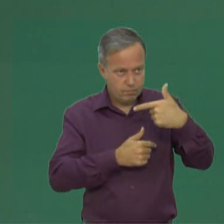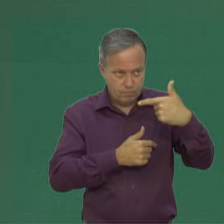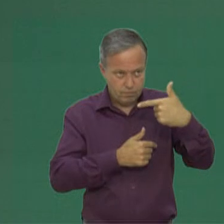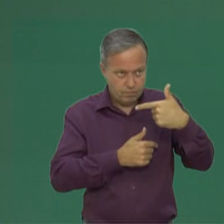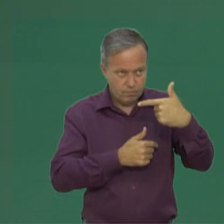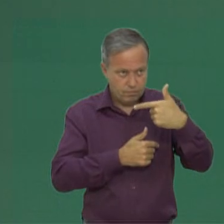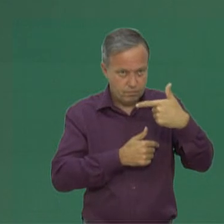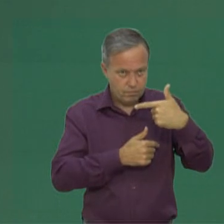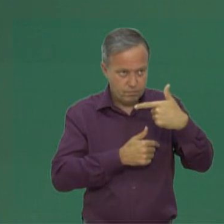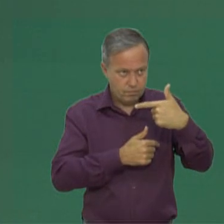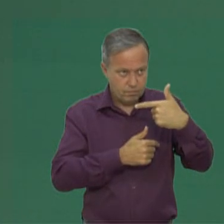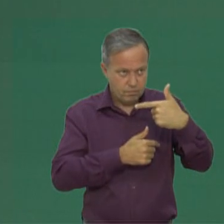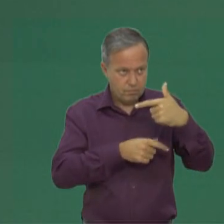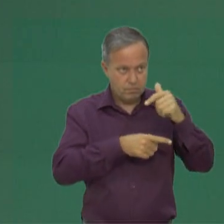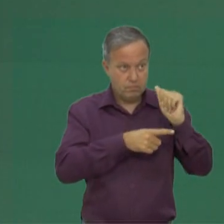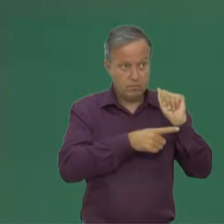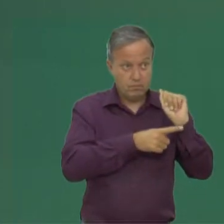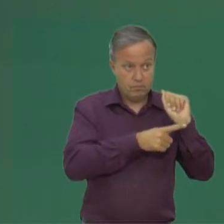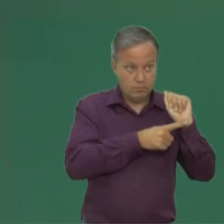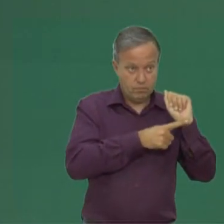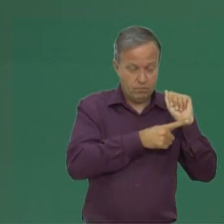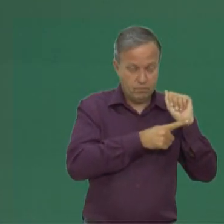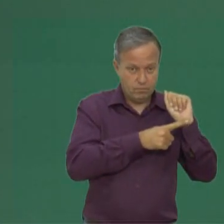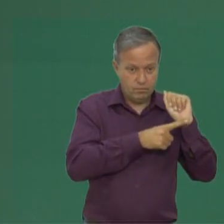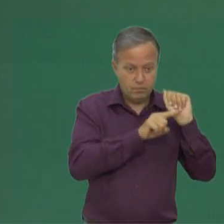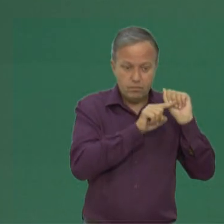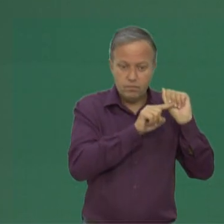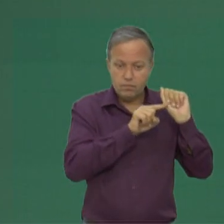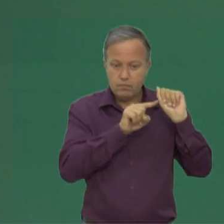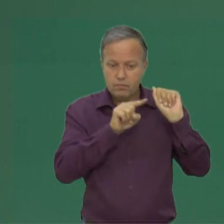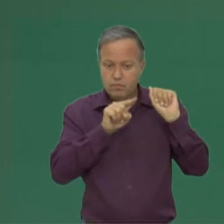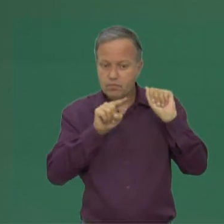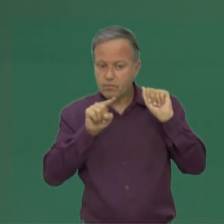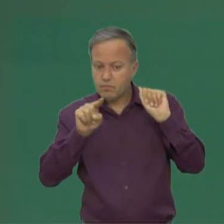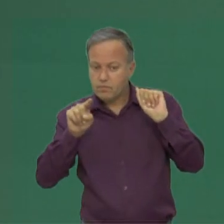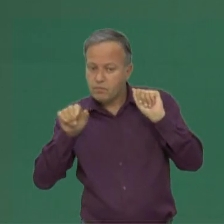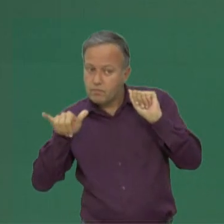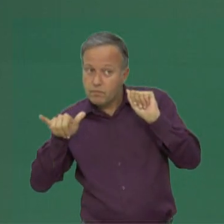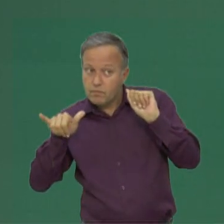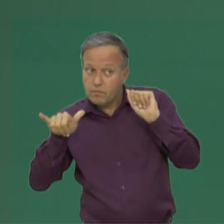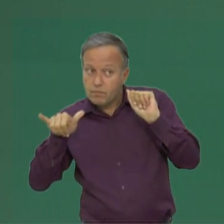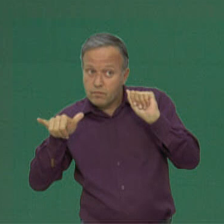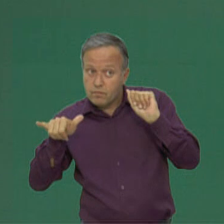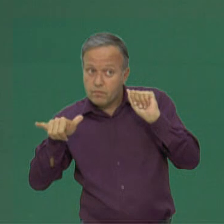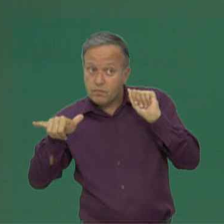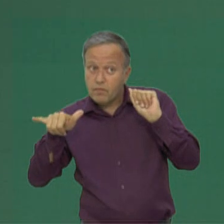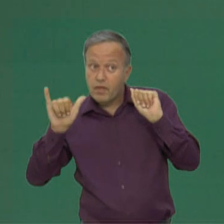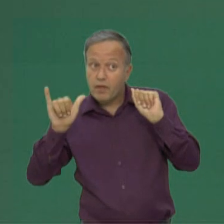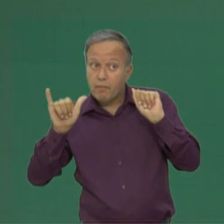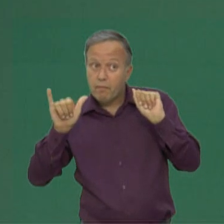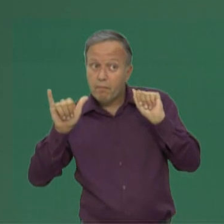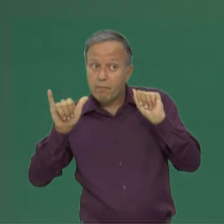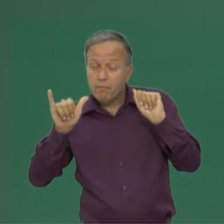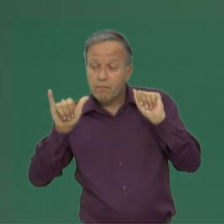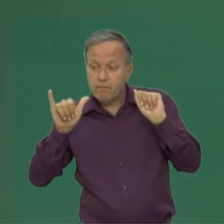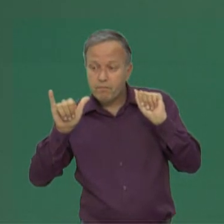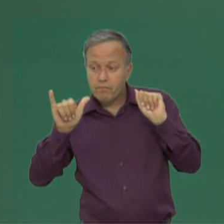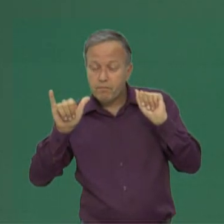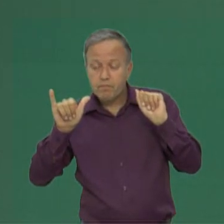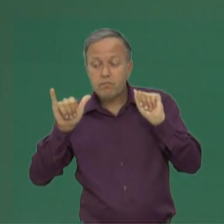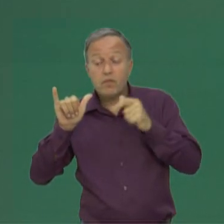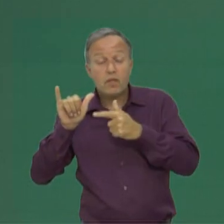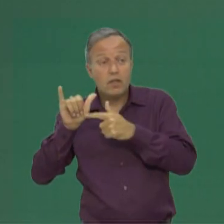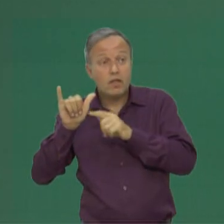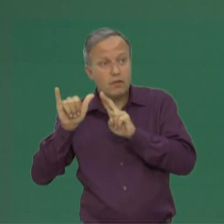as frases, me pediu que comprasse pan, pão, leite,